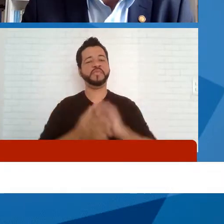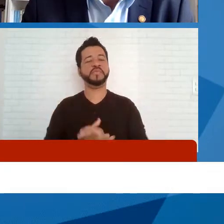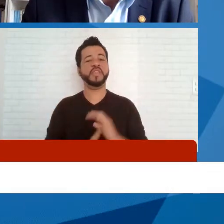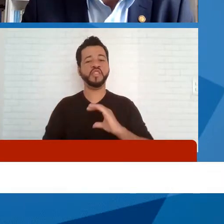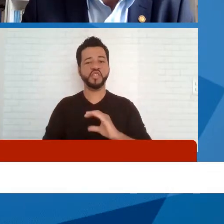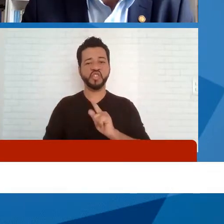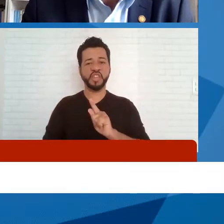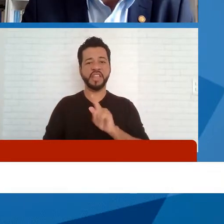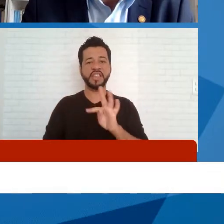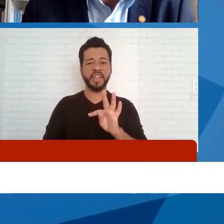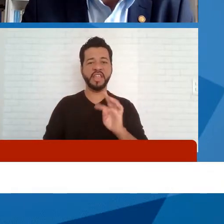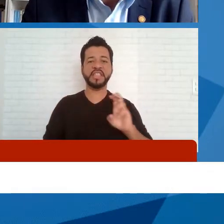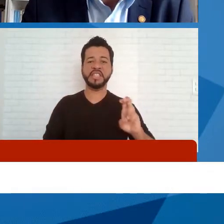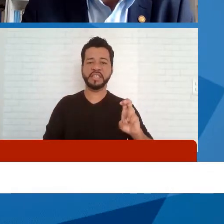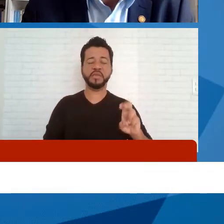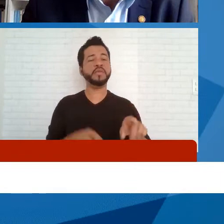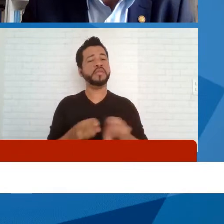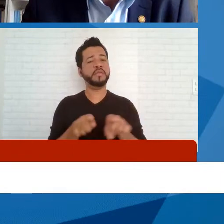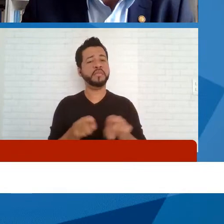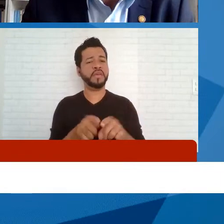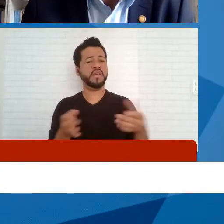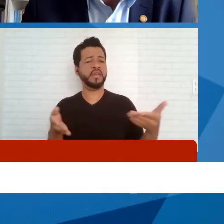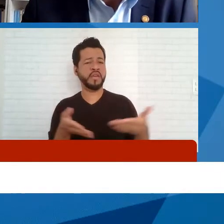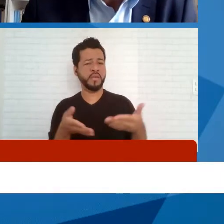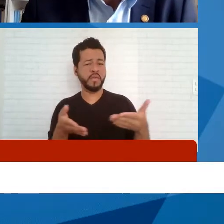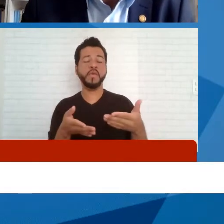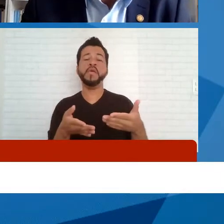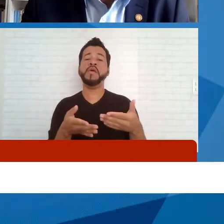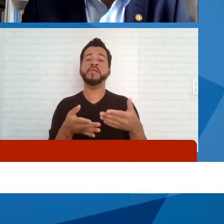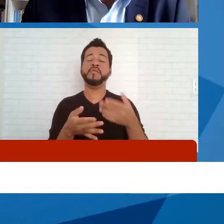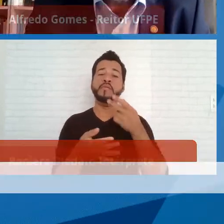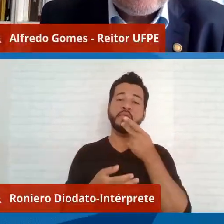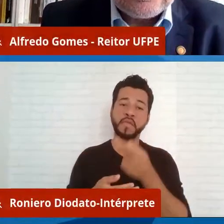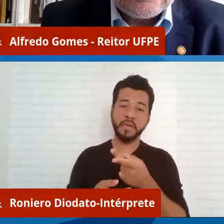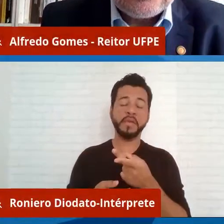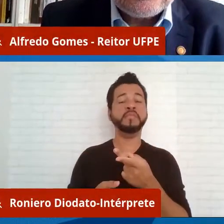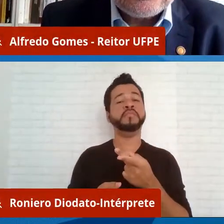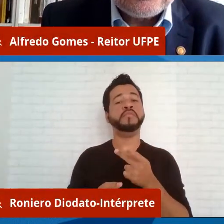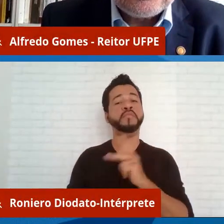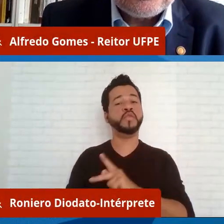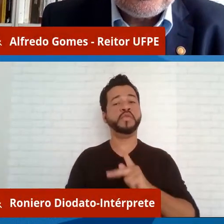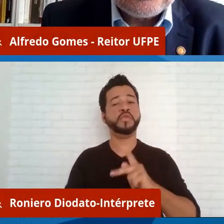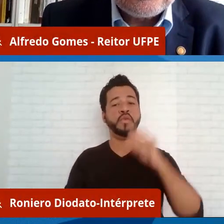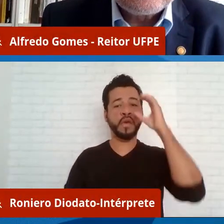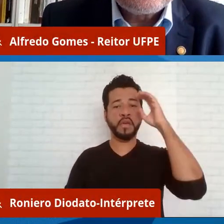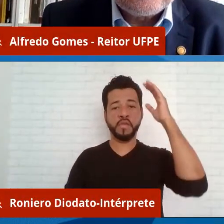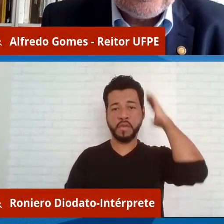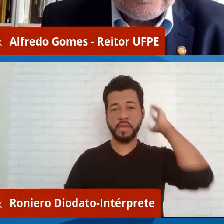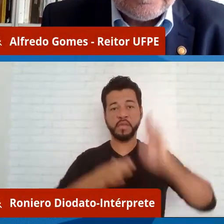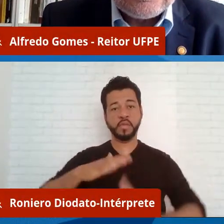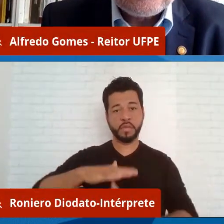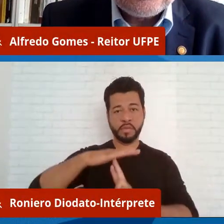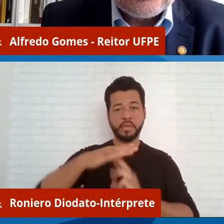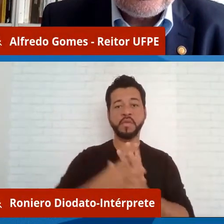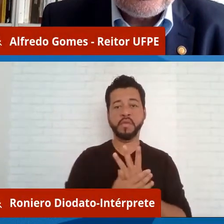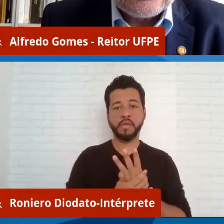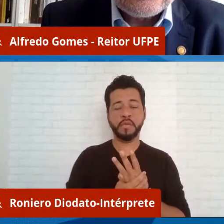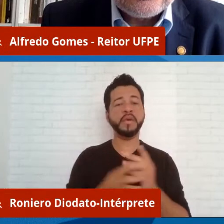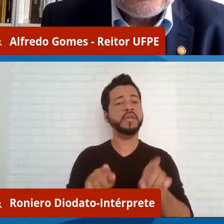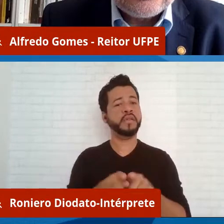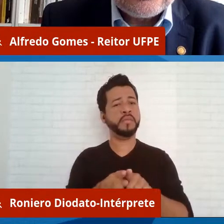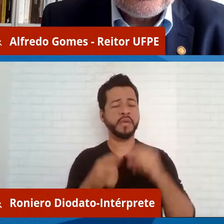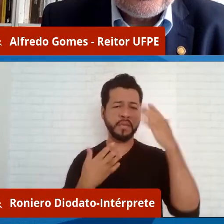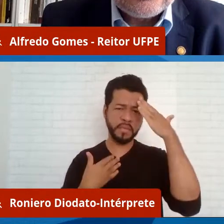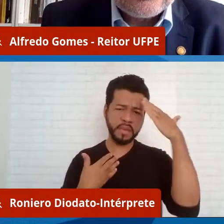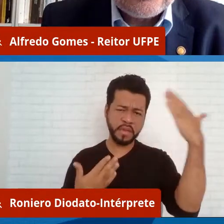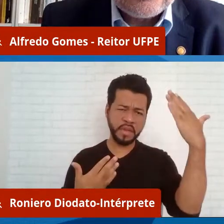passar rapidamente também a palavra para o professor Alfredo, e mais uma vez reforçar e agradecer a todos os